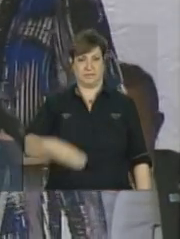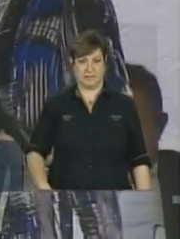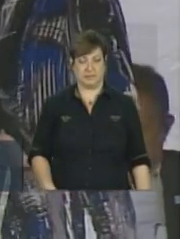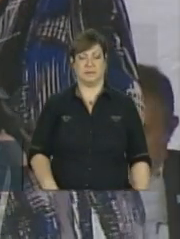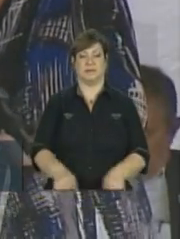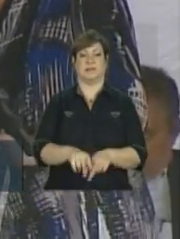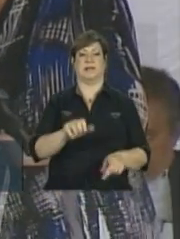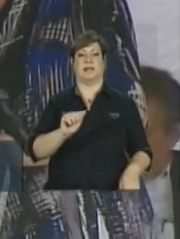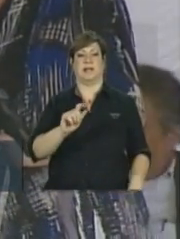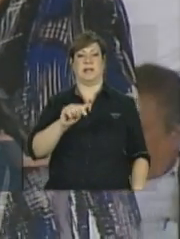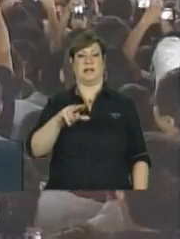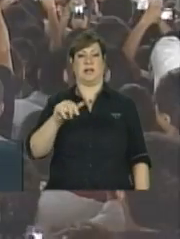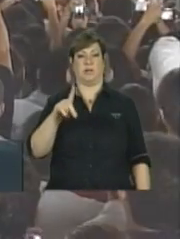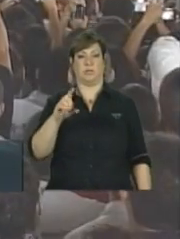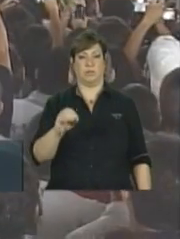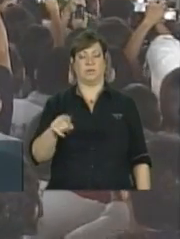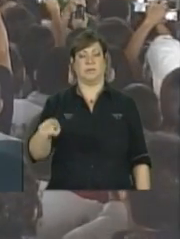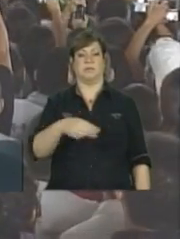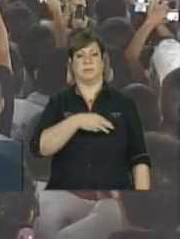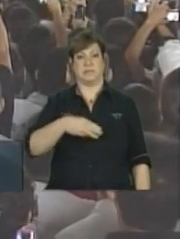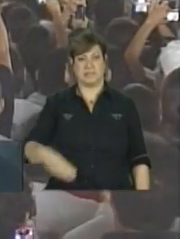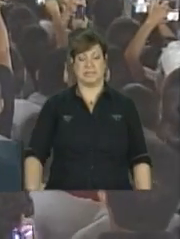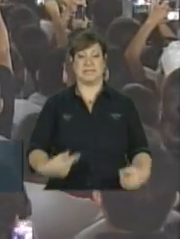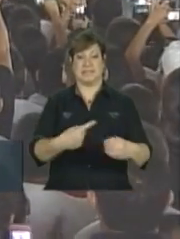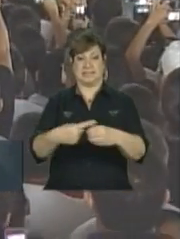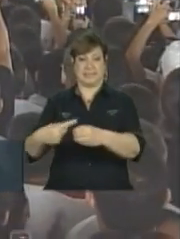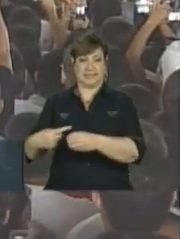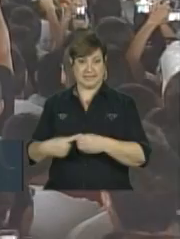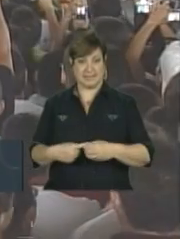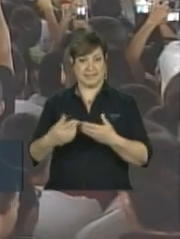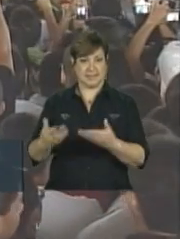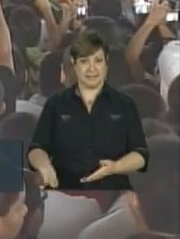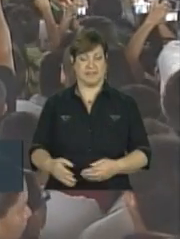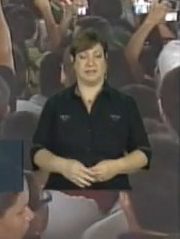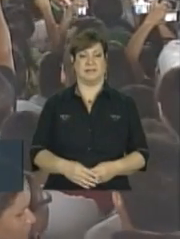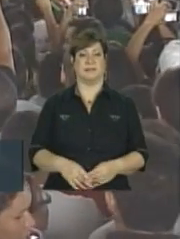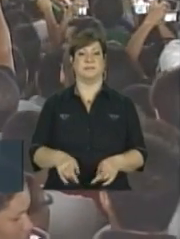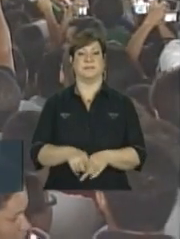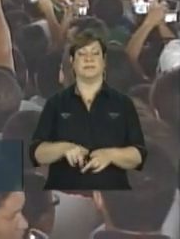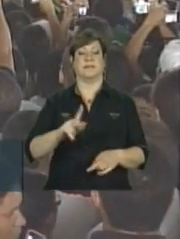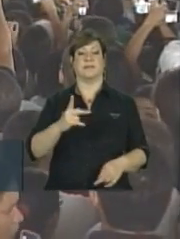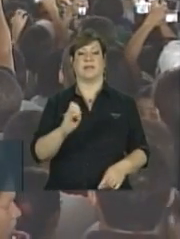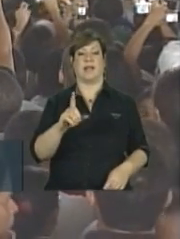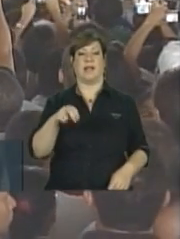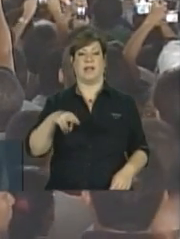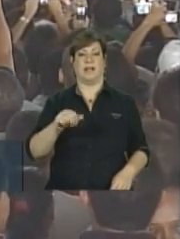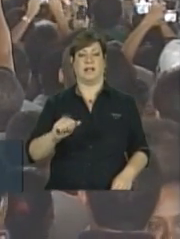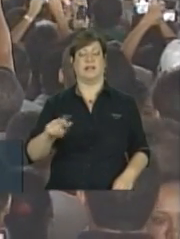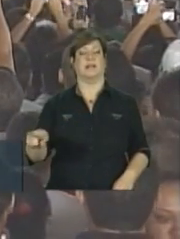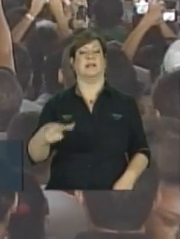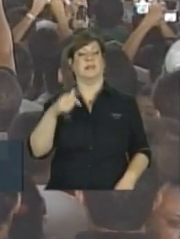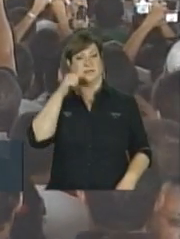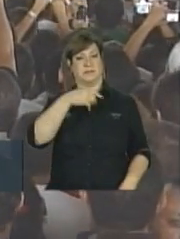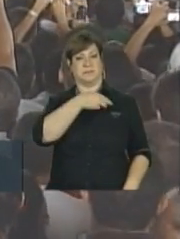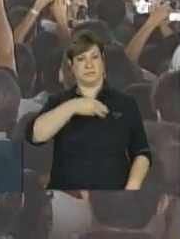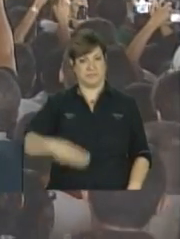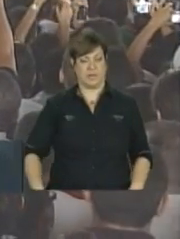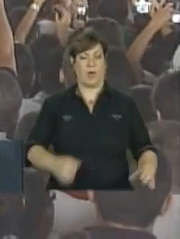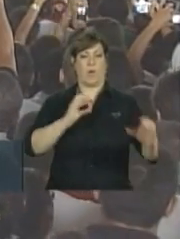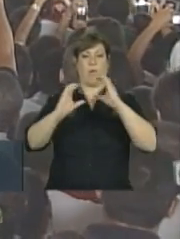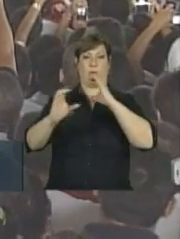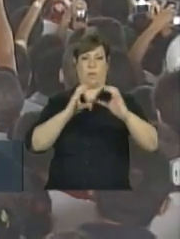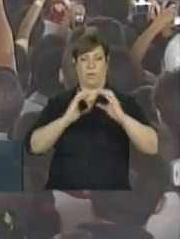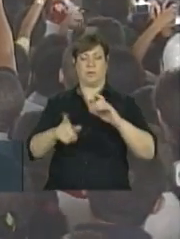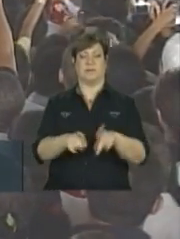o Aguinaldo Ribeiro, que é o ministro das Cidades, a Helena Chagas, que é a ministra da